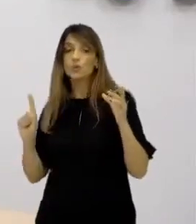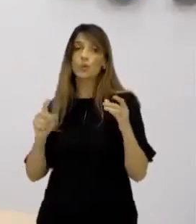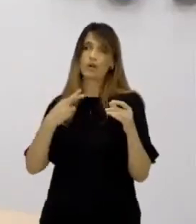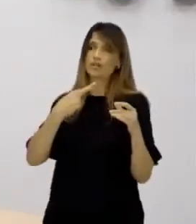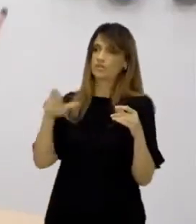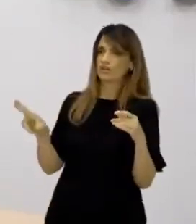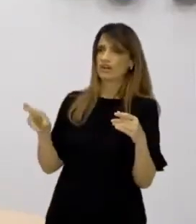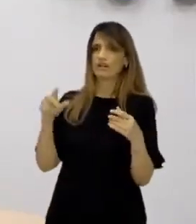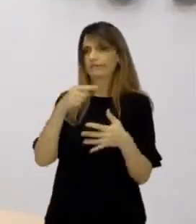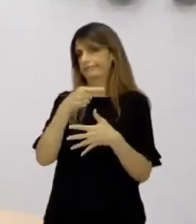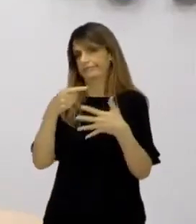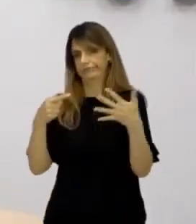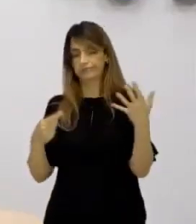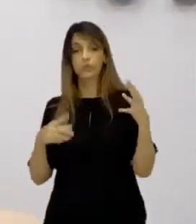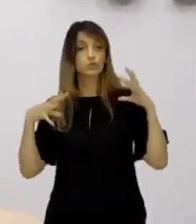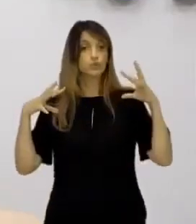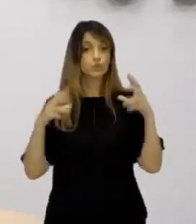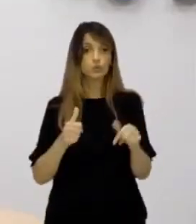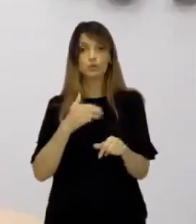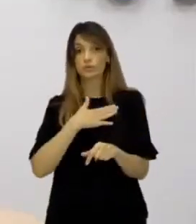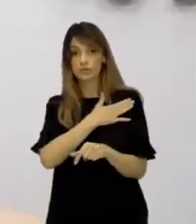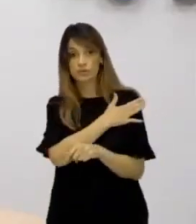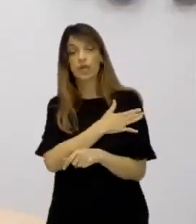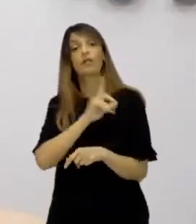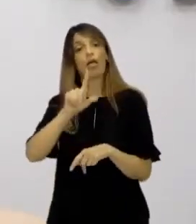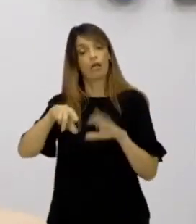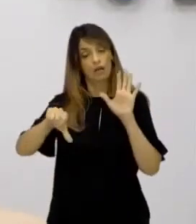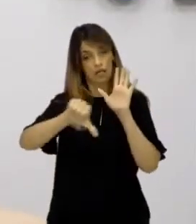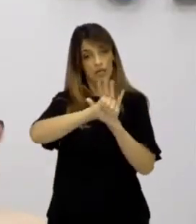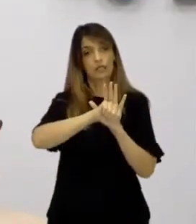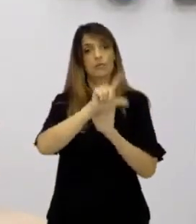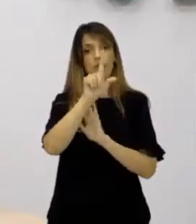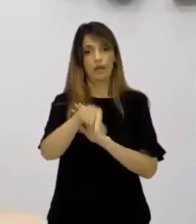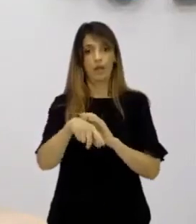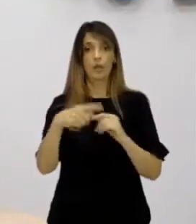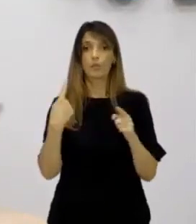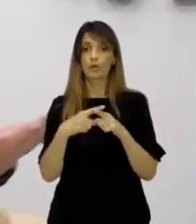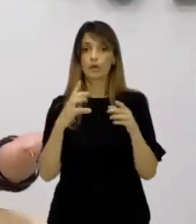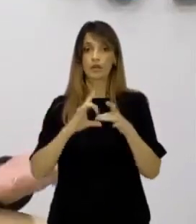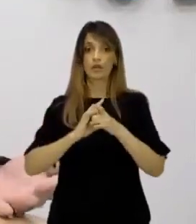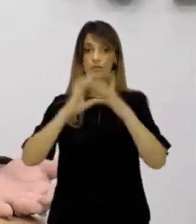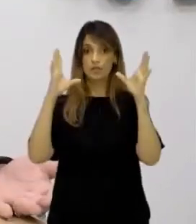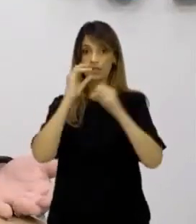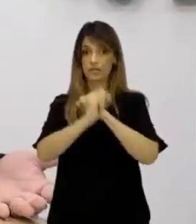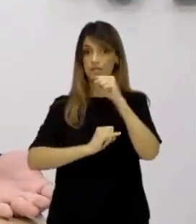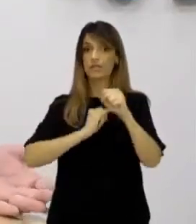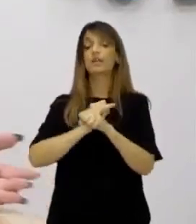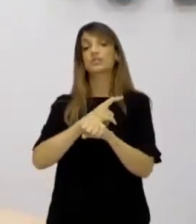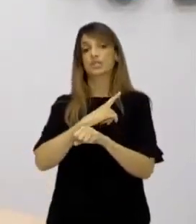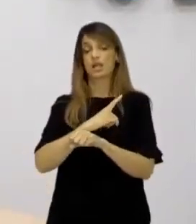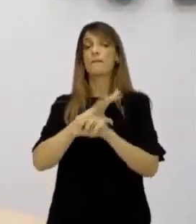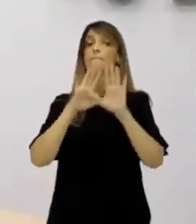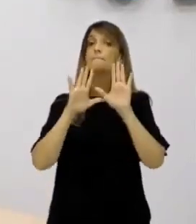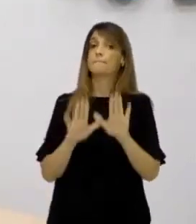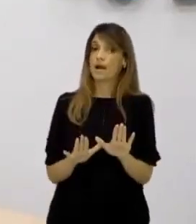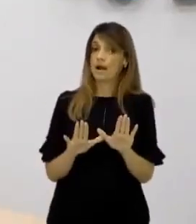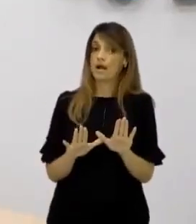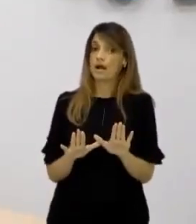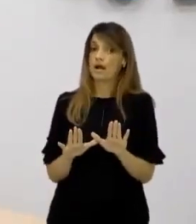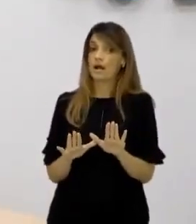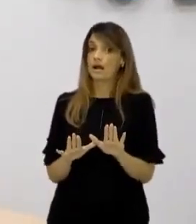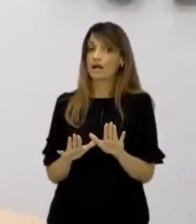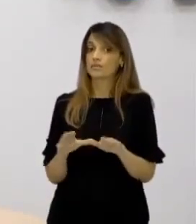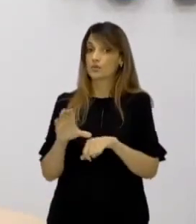religiosas, enfim, tudo isso a gente está cometendo um crime. Por causa que a nossa liberdade de expressão na internet a gente tem, mas ela também está escrita